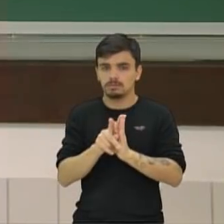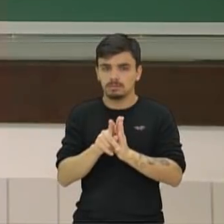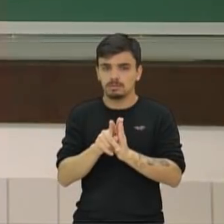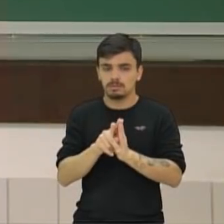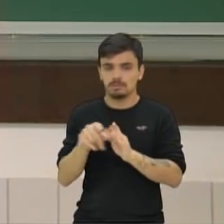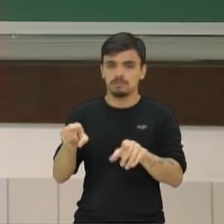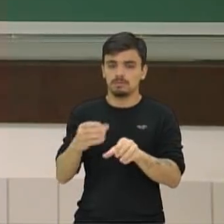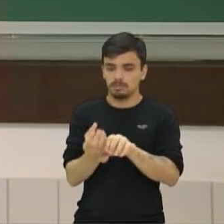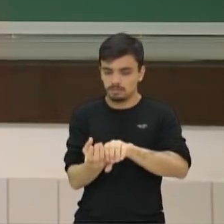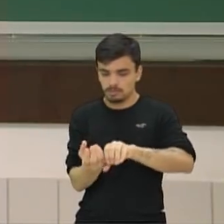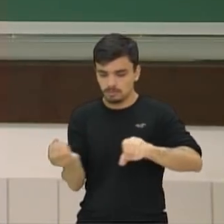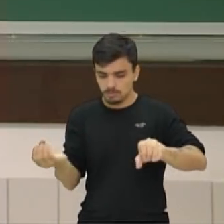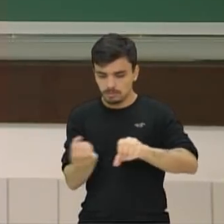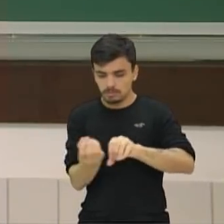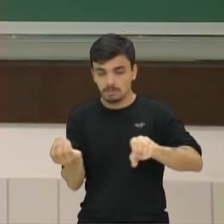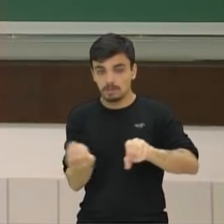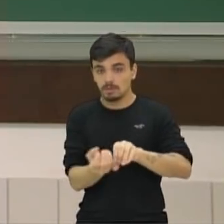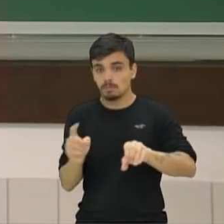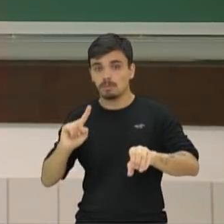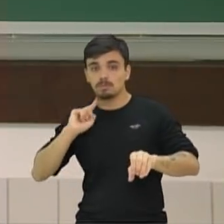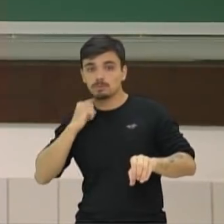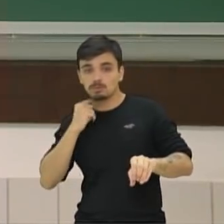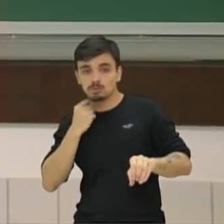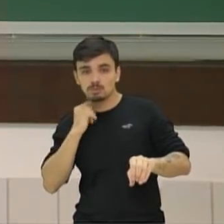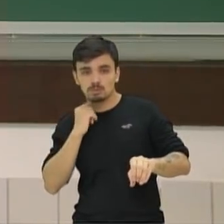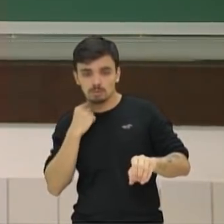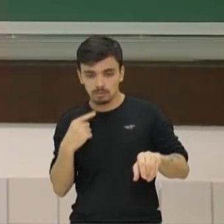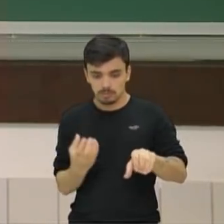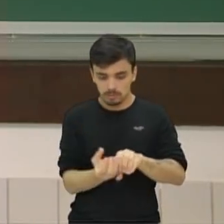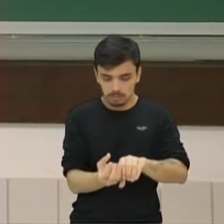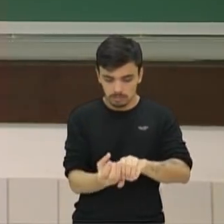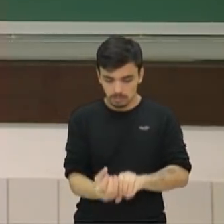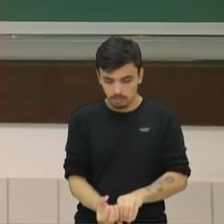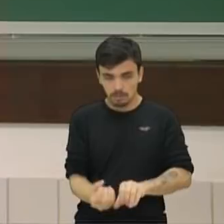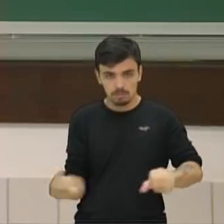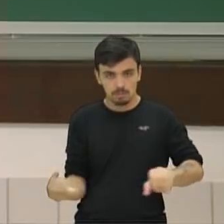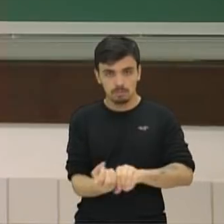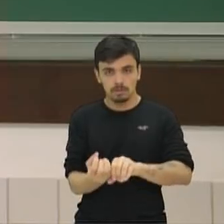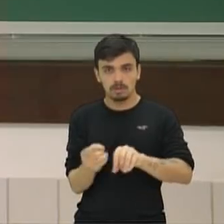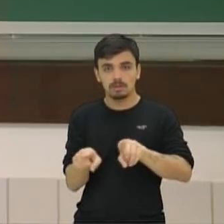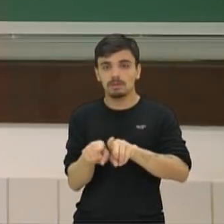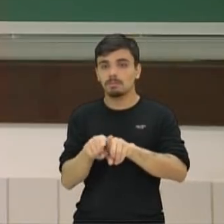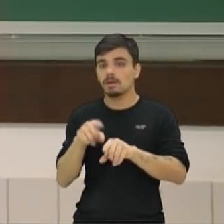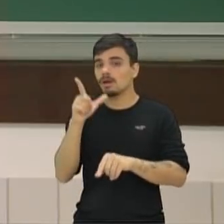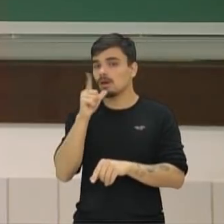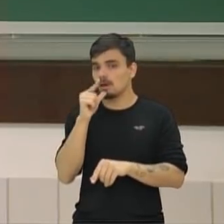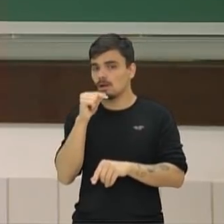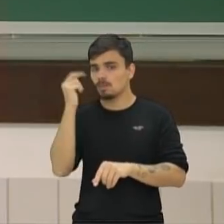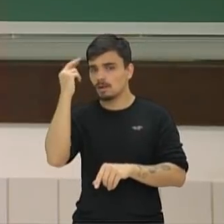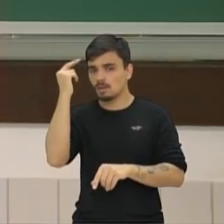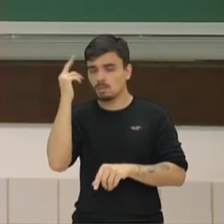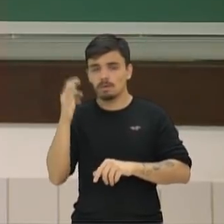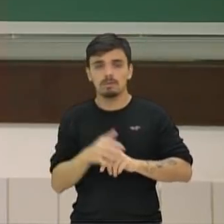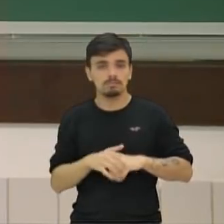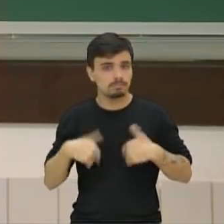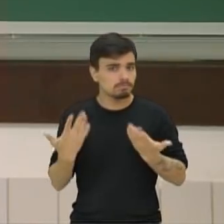para esgoto e cano para água. Imagine, nem se passava na cabeça de ninguém naquele tempo. E